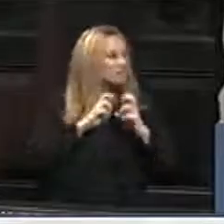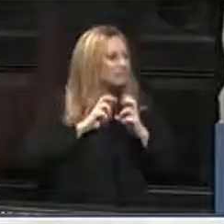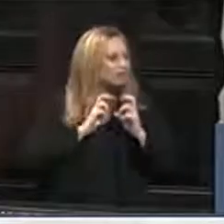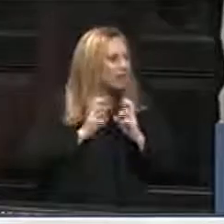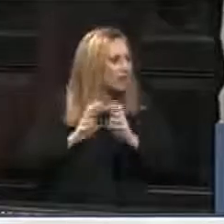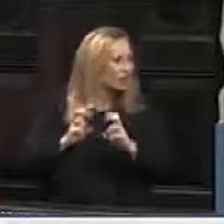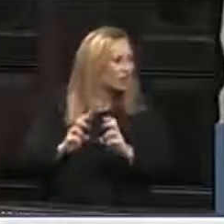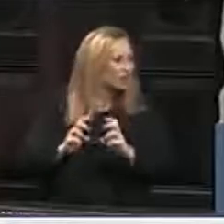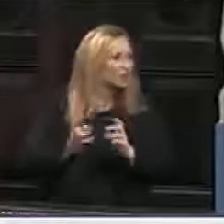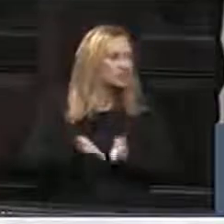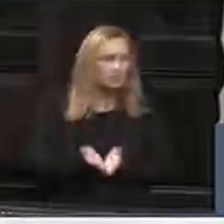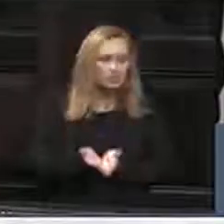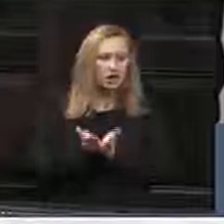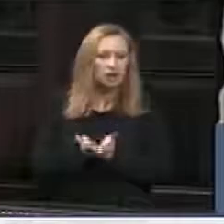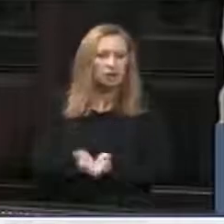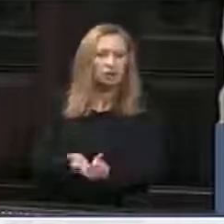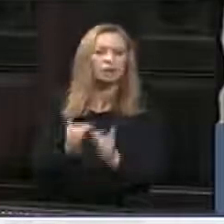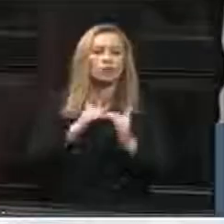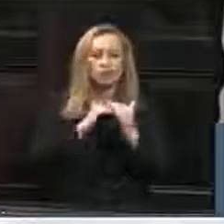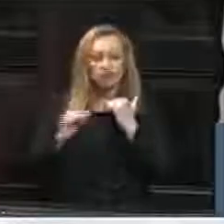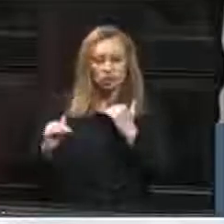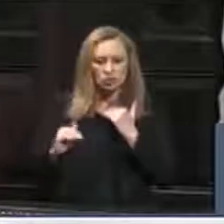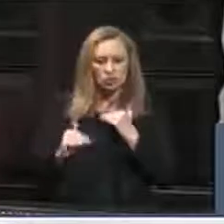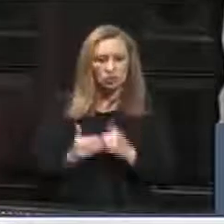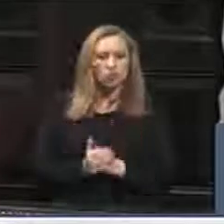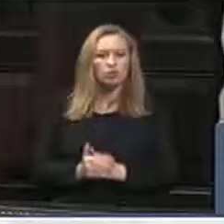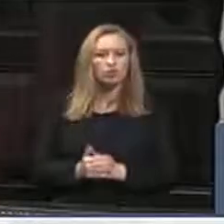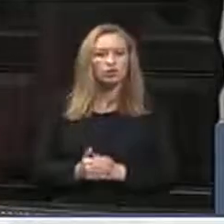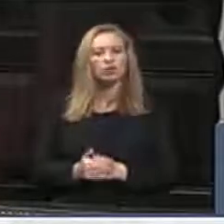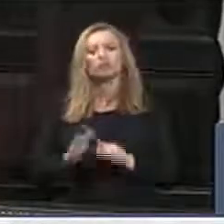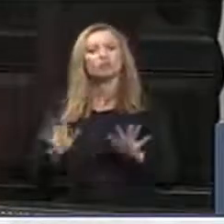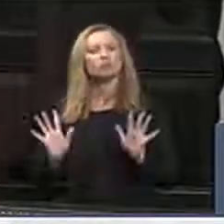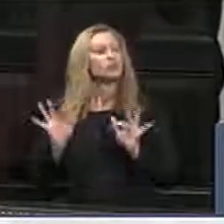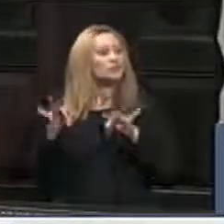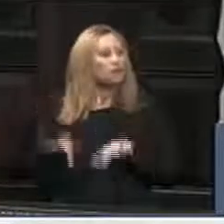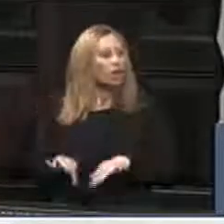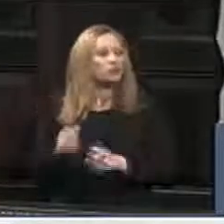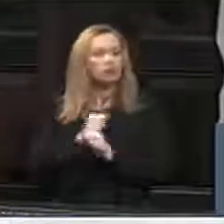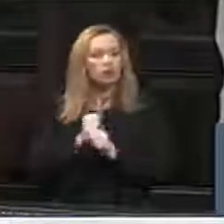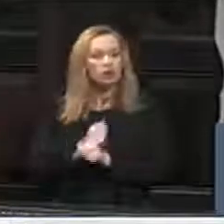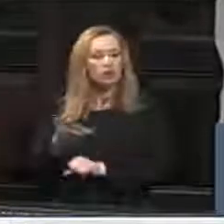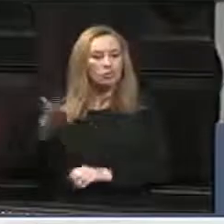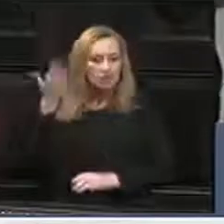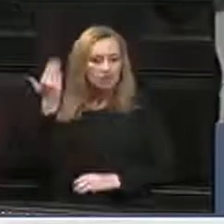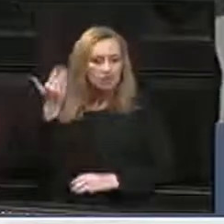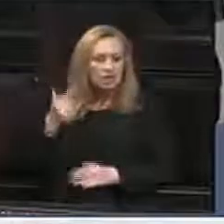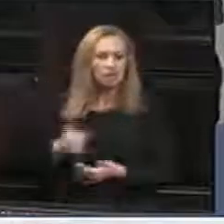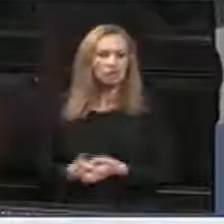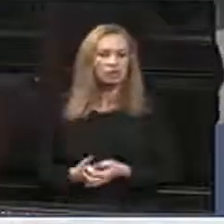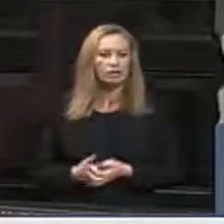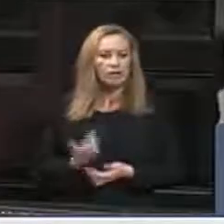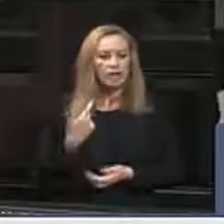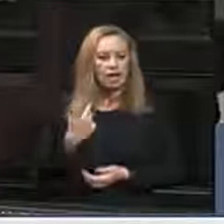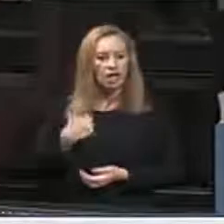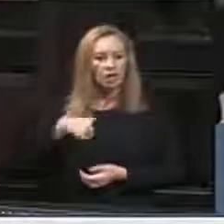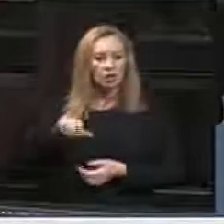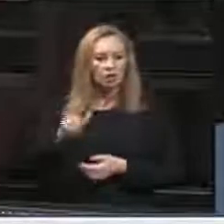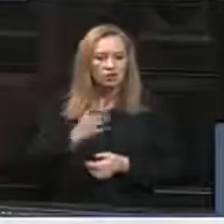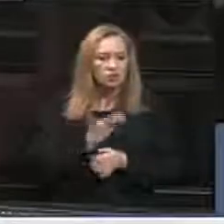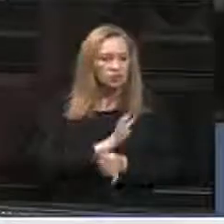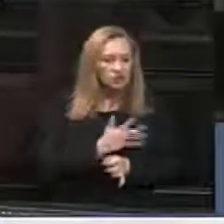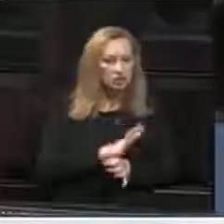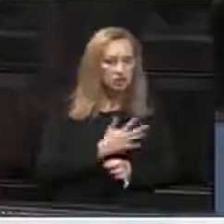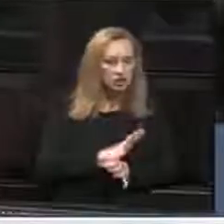metrô. Inclusive, no final do ano passado, eu fiz uma atividade do